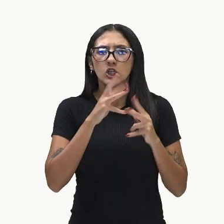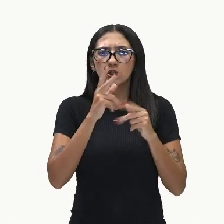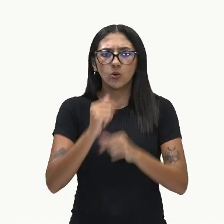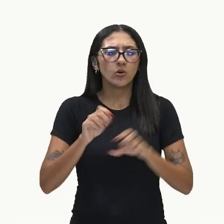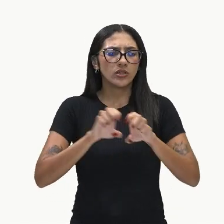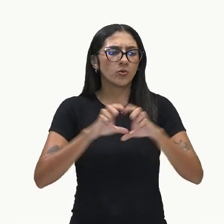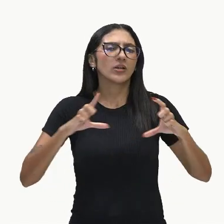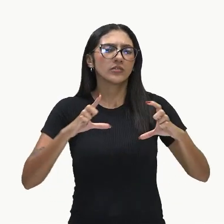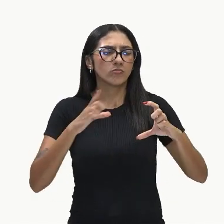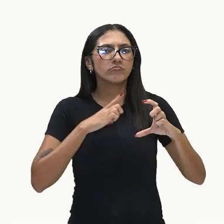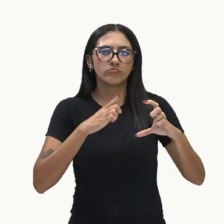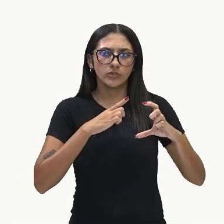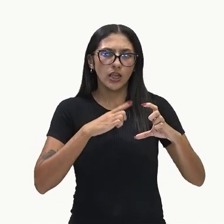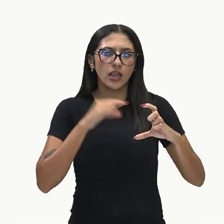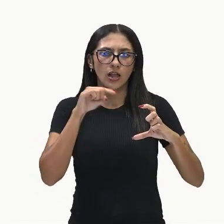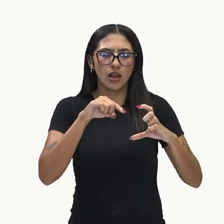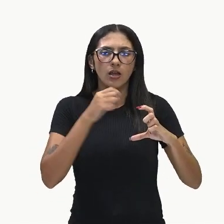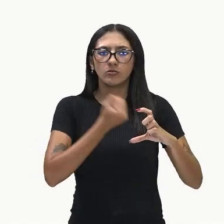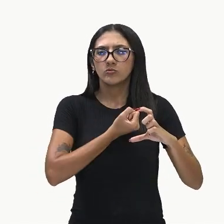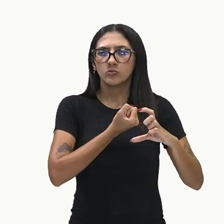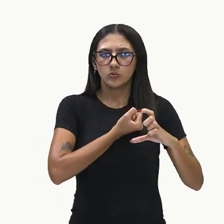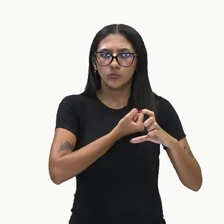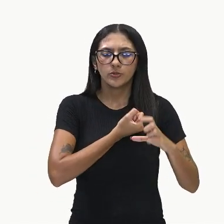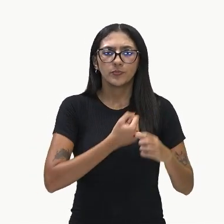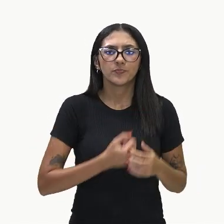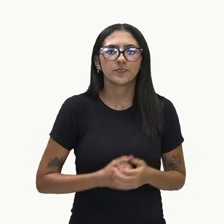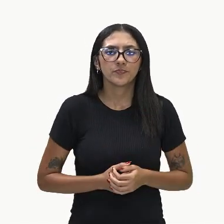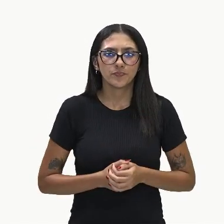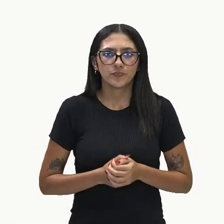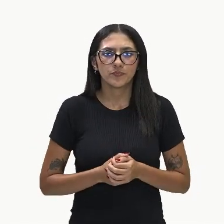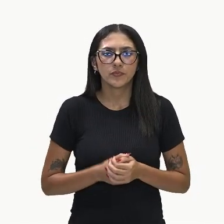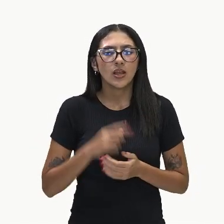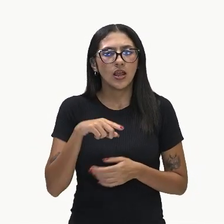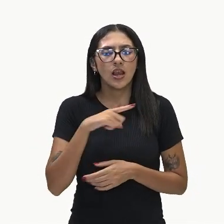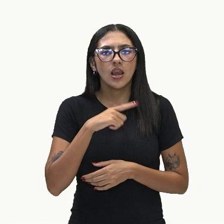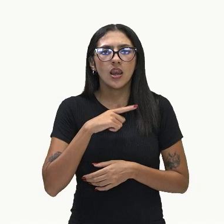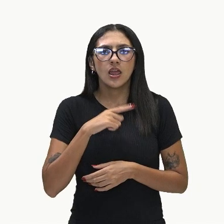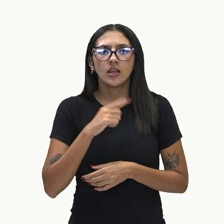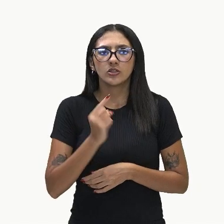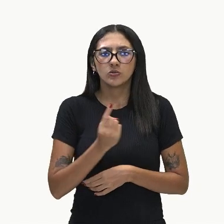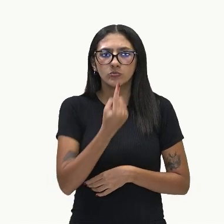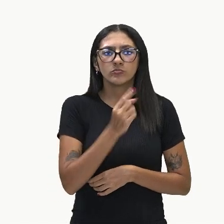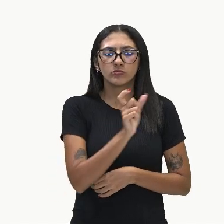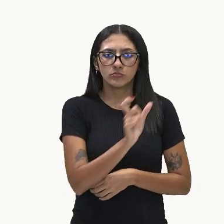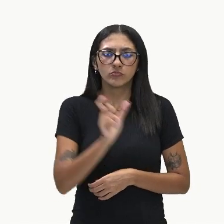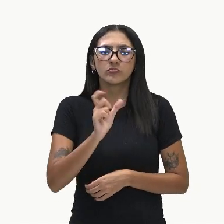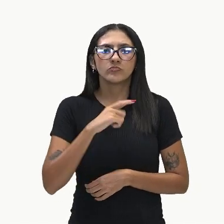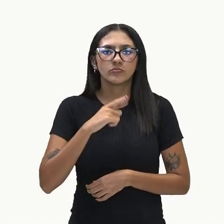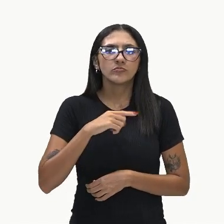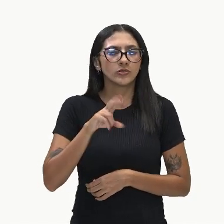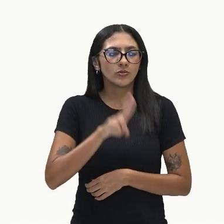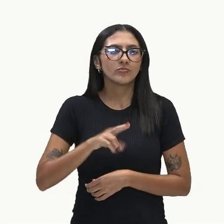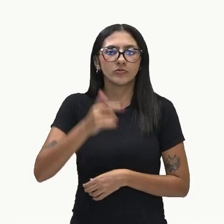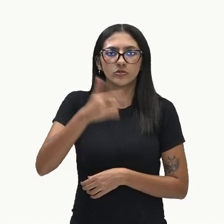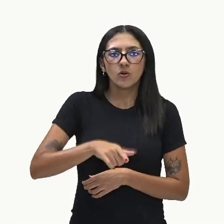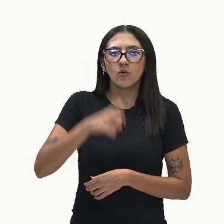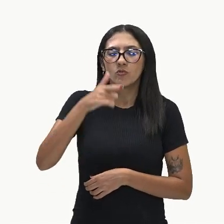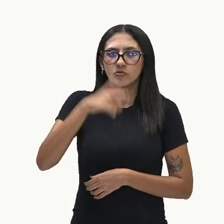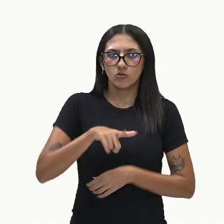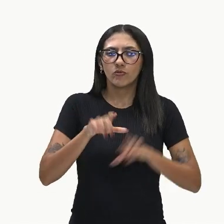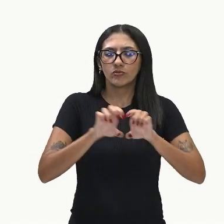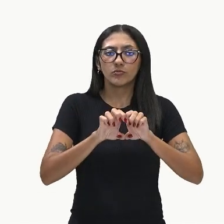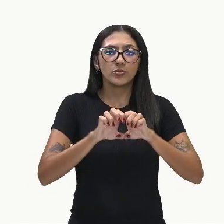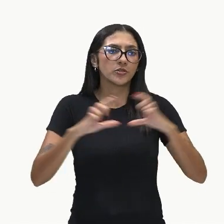fatores, tá bom? Então, o fator comum é um elemento que é comum a todos os termos, né, de uma